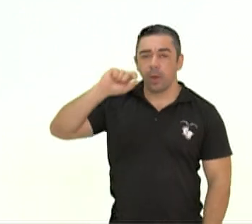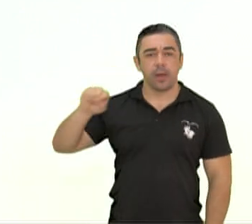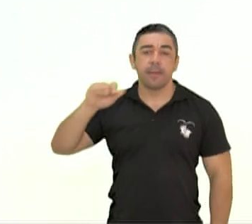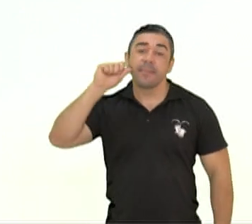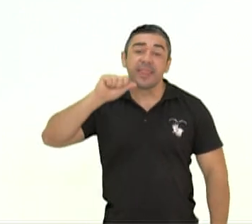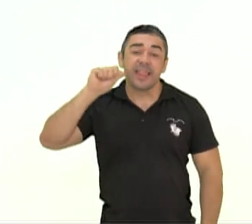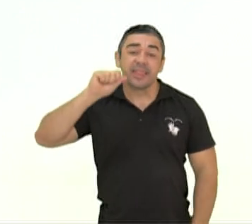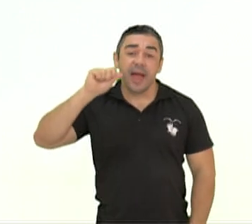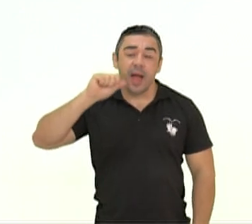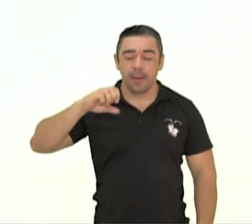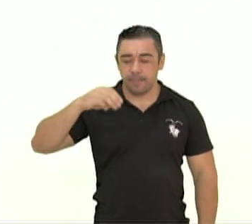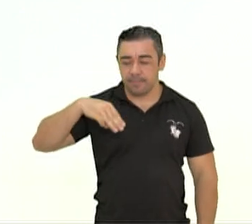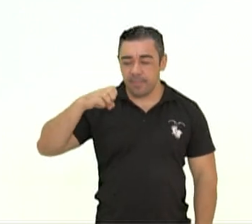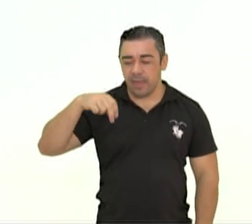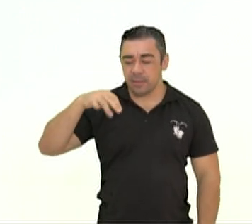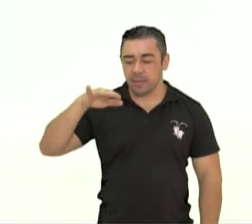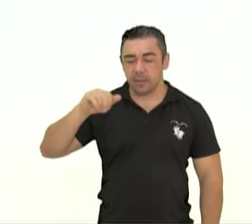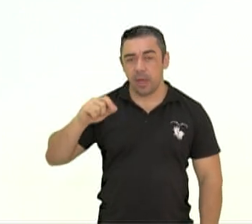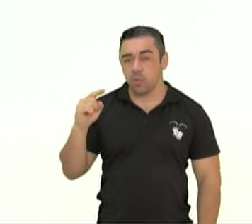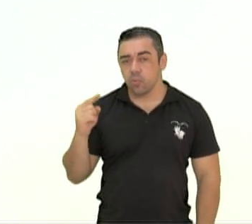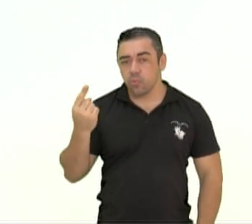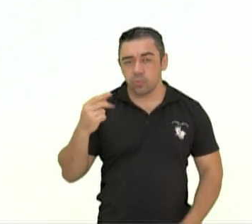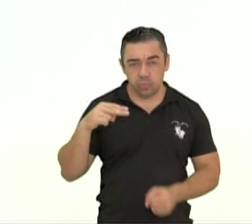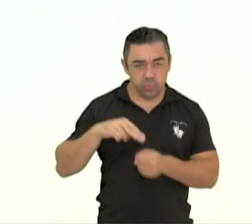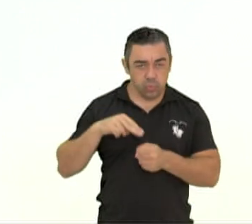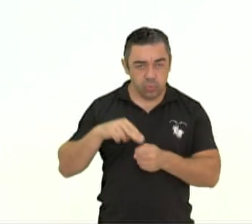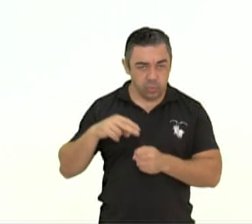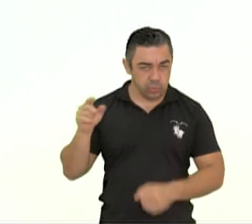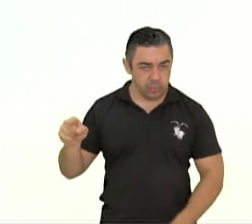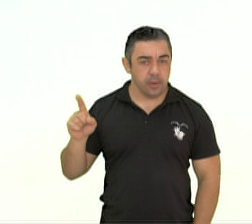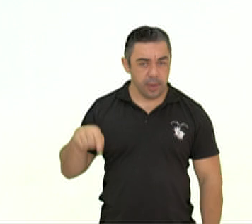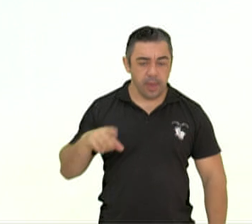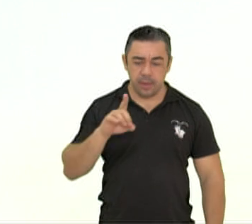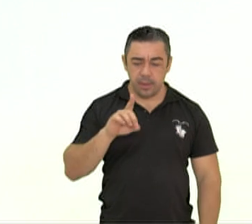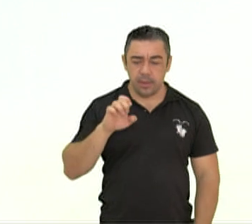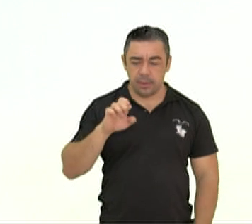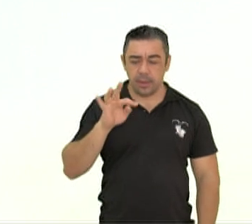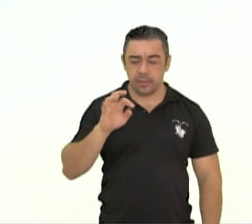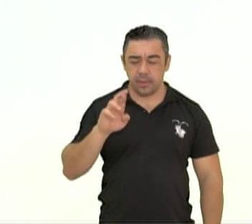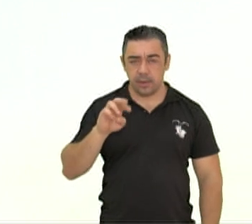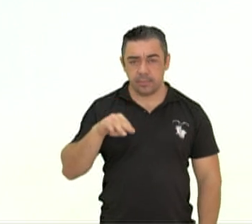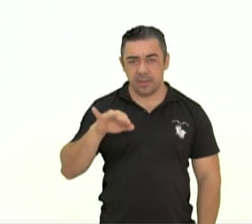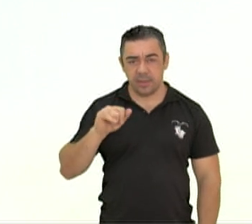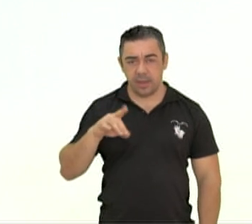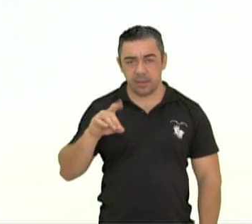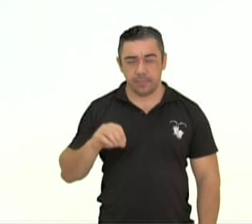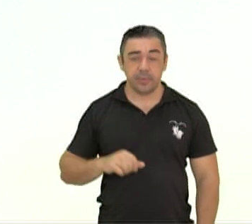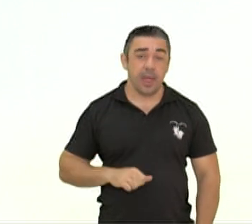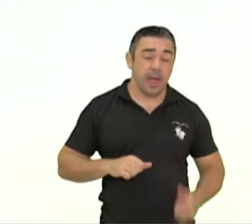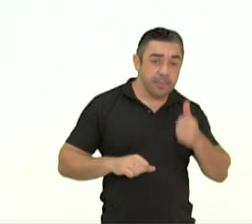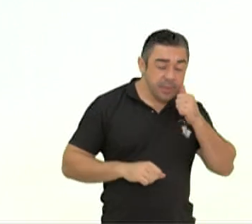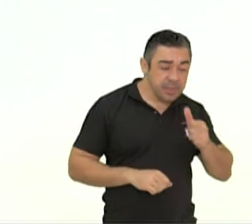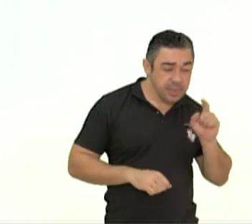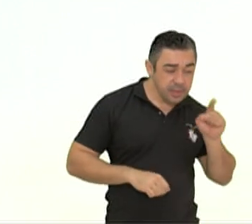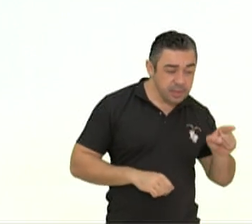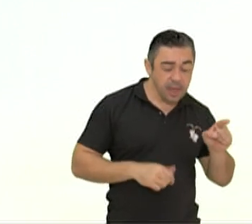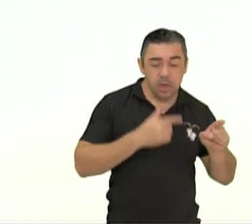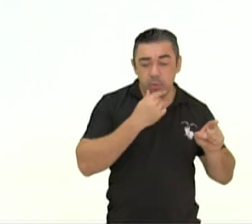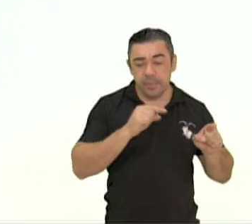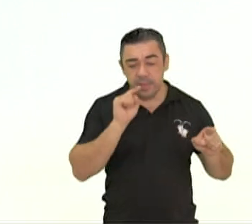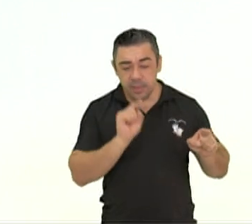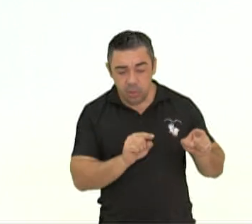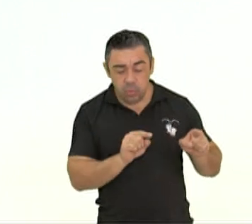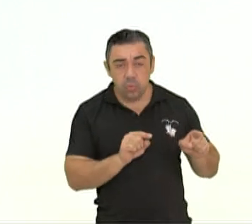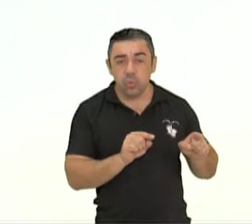Ó, menina, o núcleo. Portanto, determinado, eu sei. A menina e o menino. Opa,